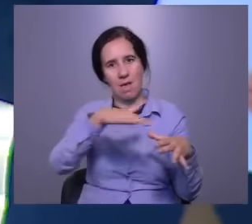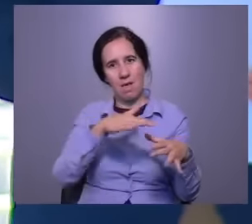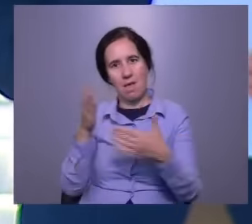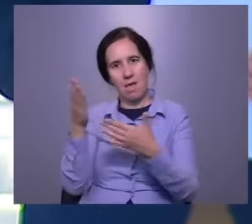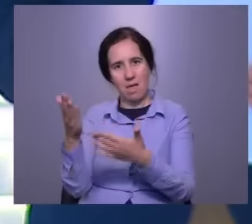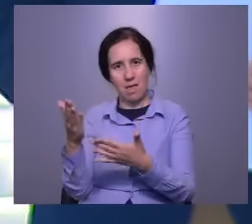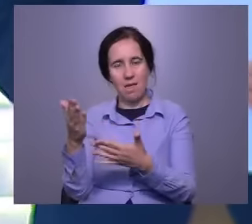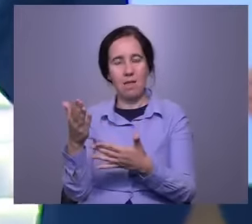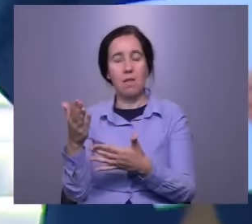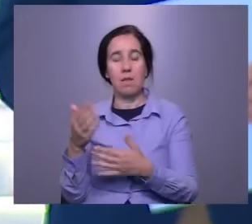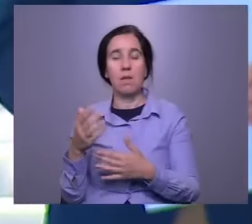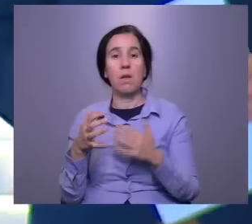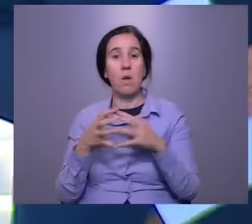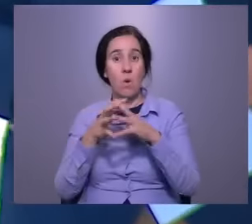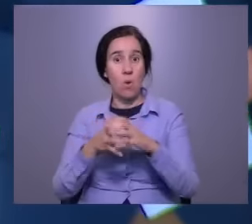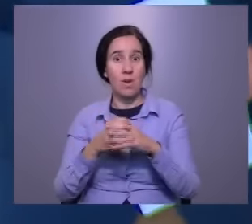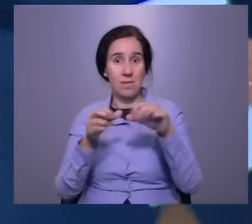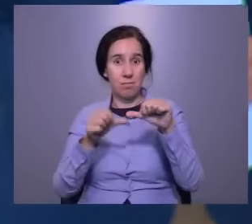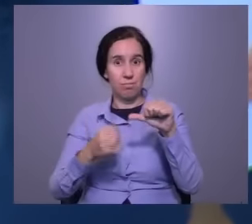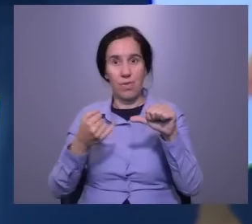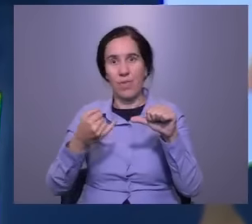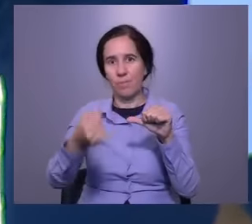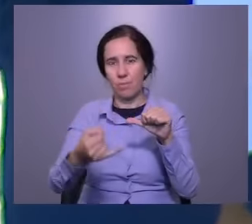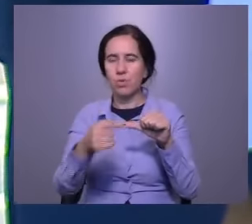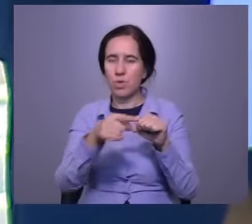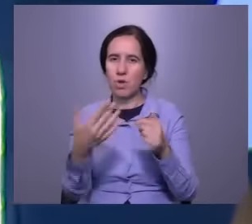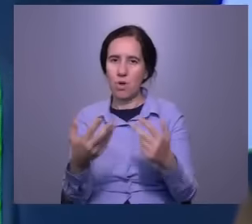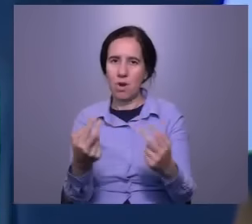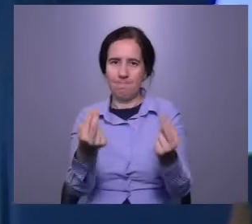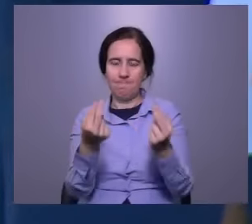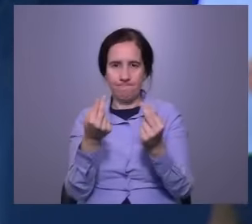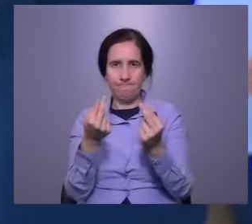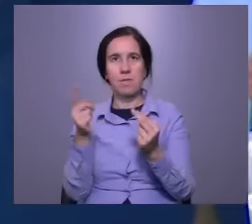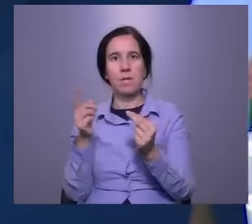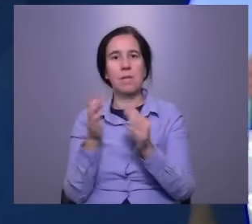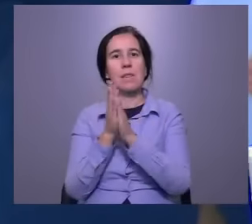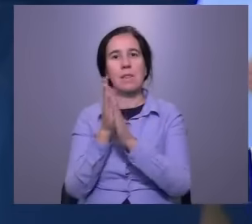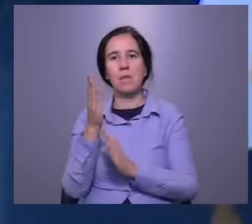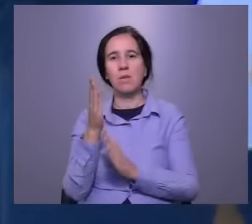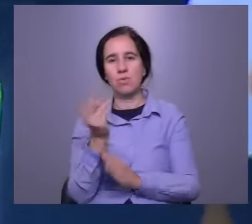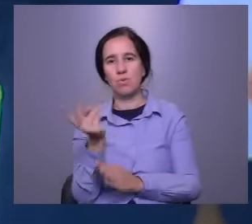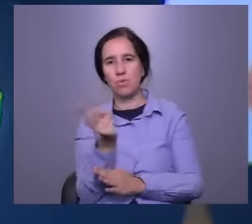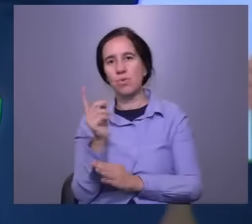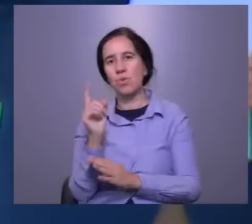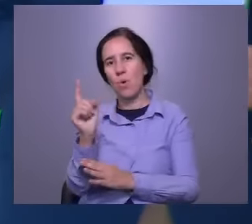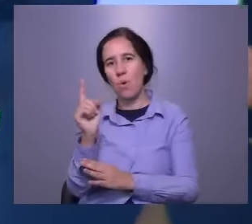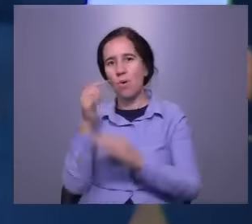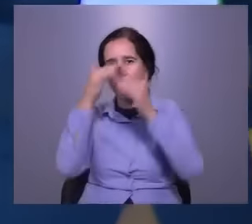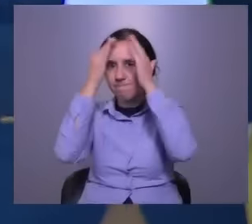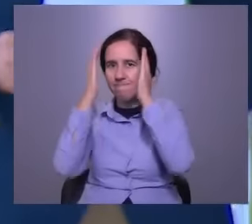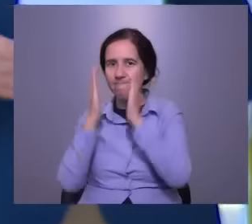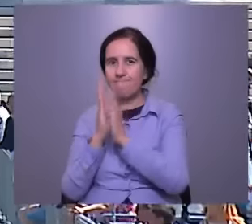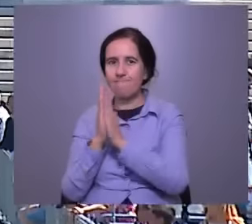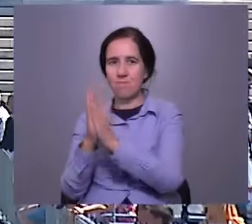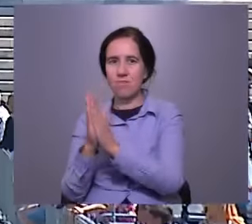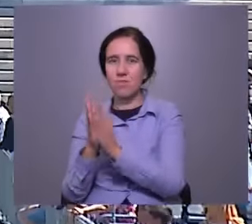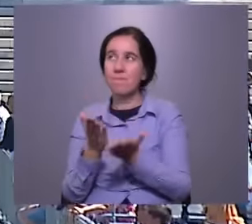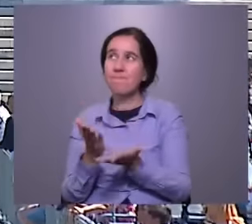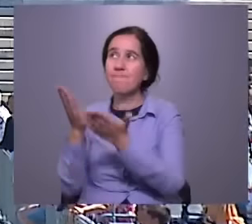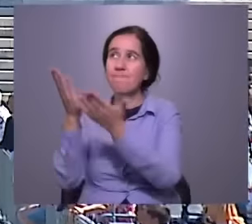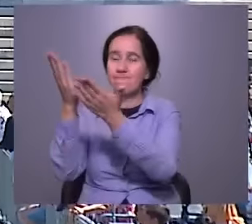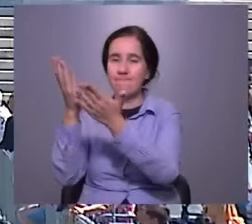dias, rezamos hoje por todos os avós, pela sua missão na família humana.